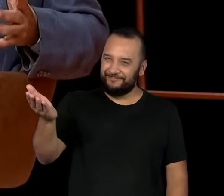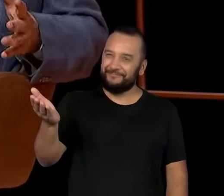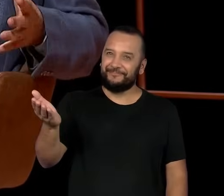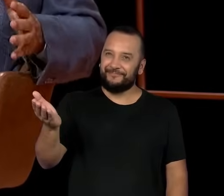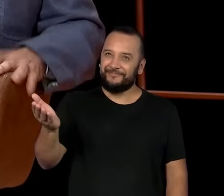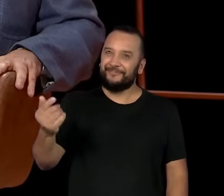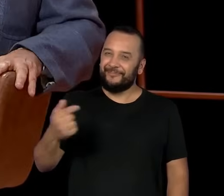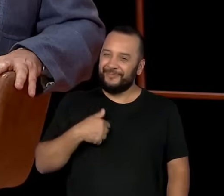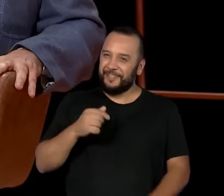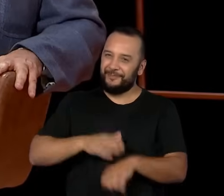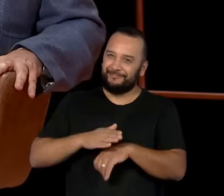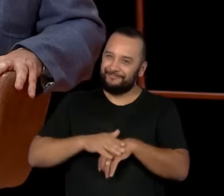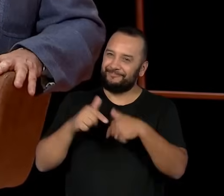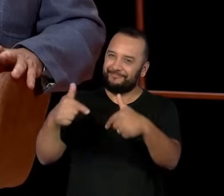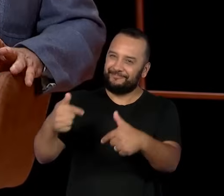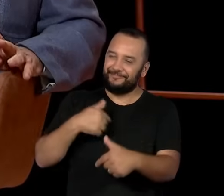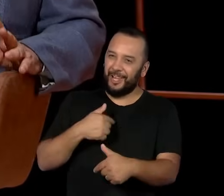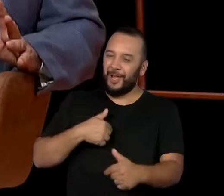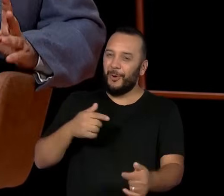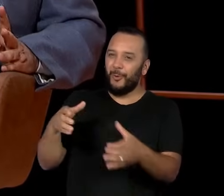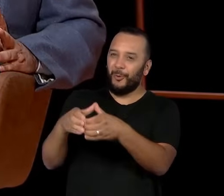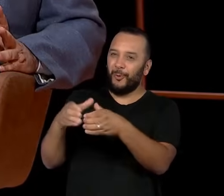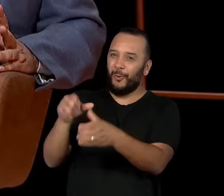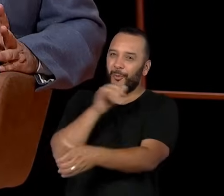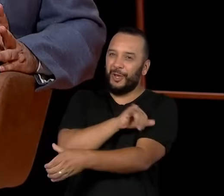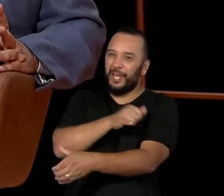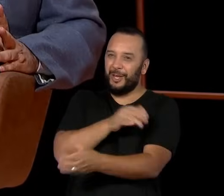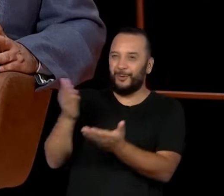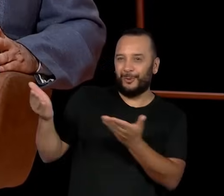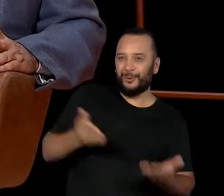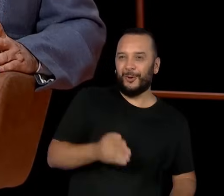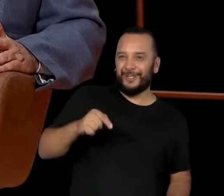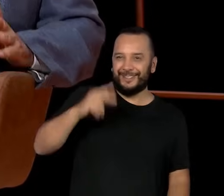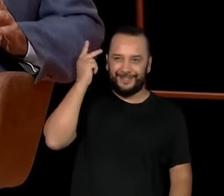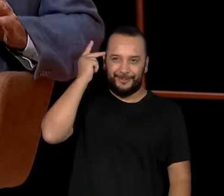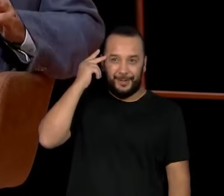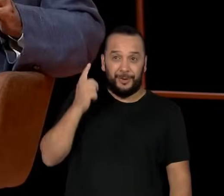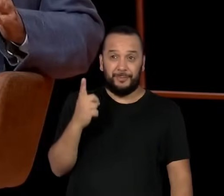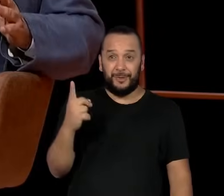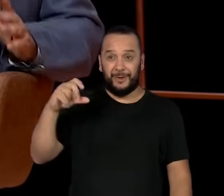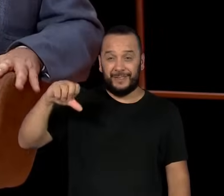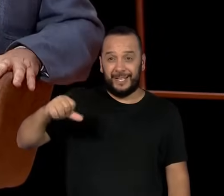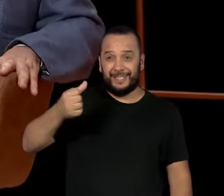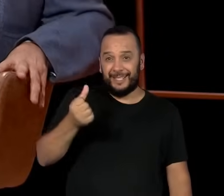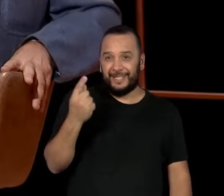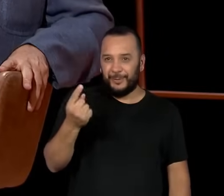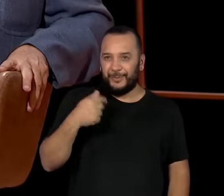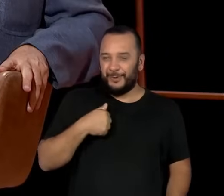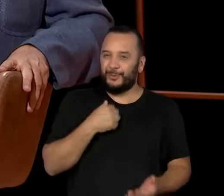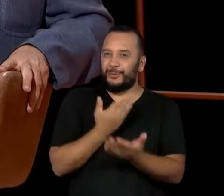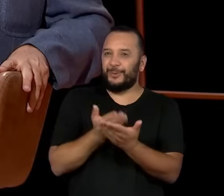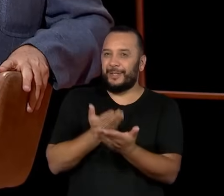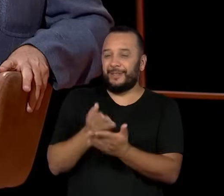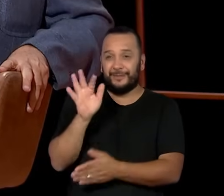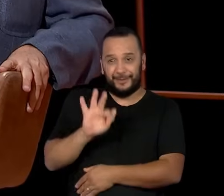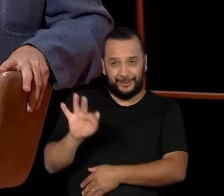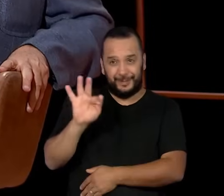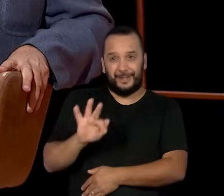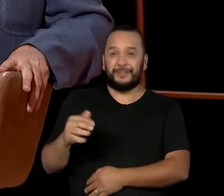uma iniciativa minha. Em 1961, eu era calouro da faculdade, mas